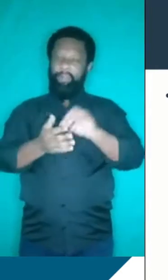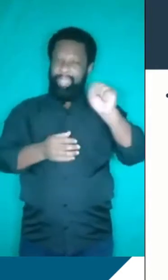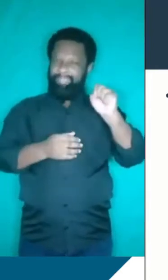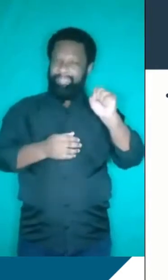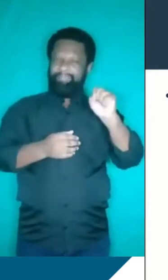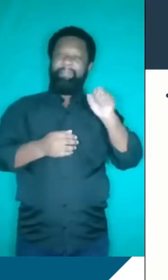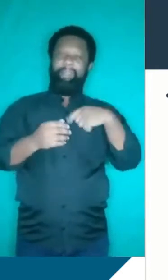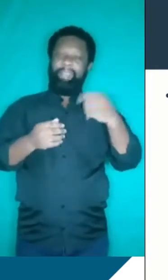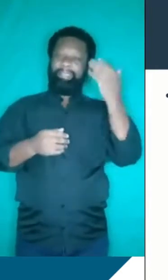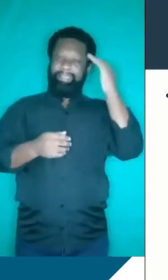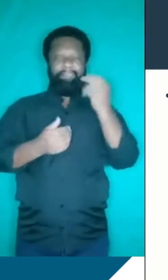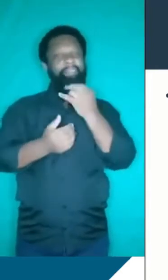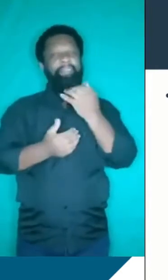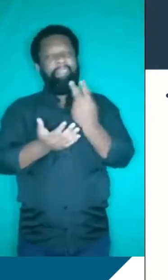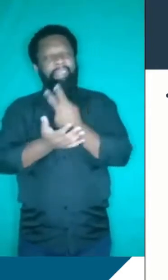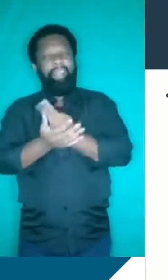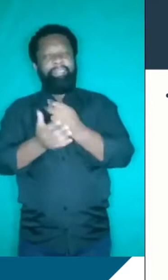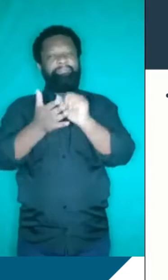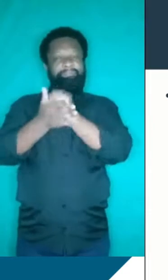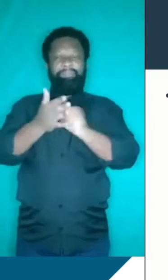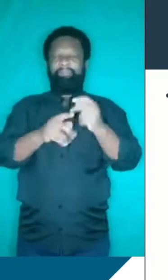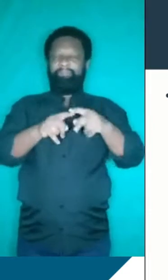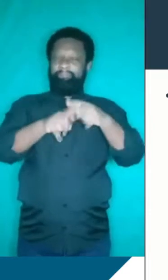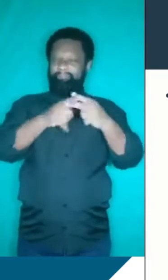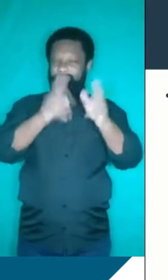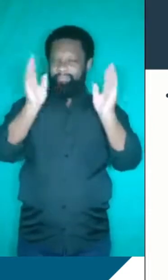eu acabei de reconhecer esse erro aqui, tá?